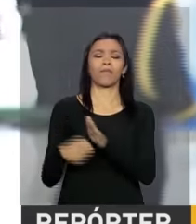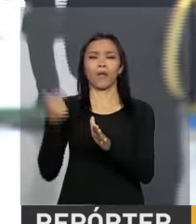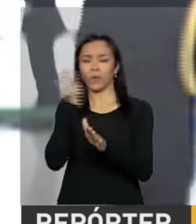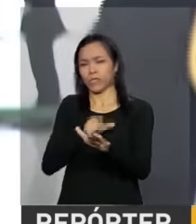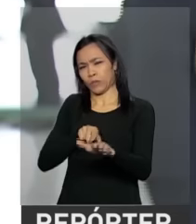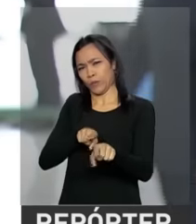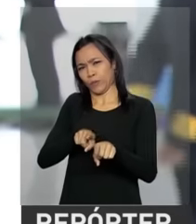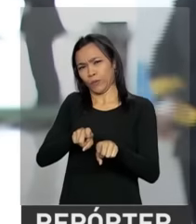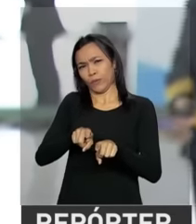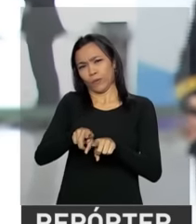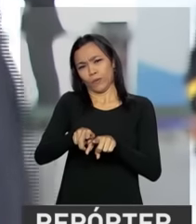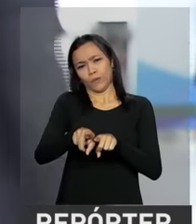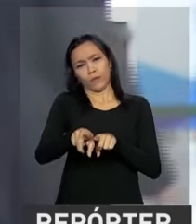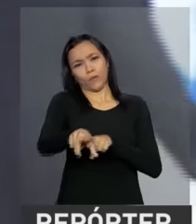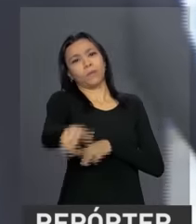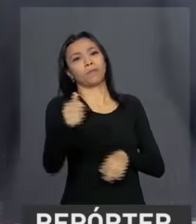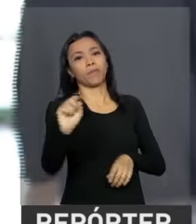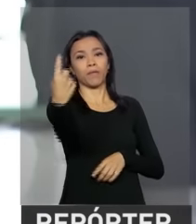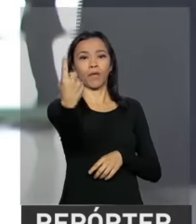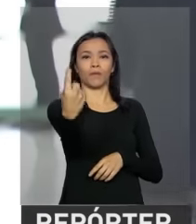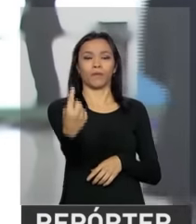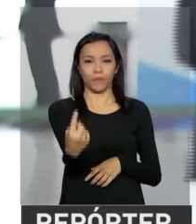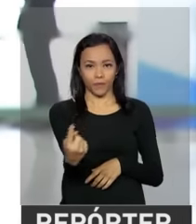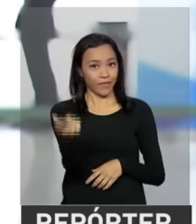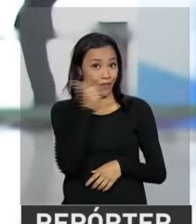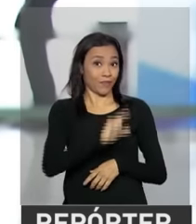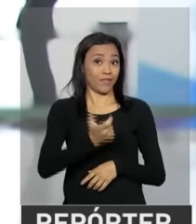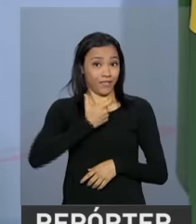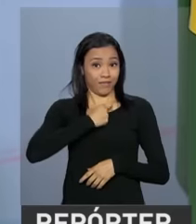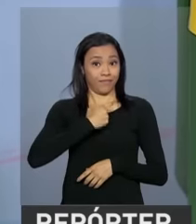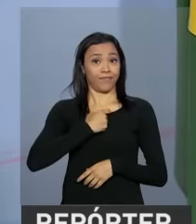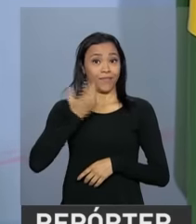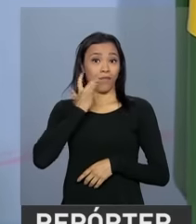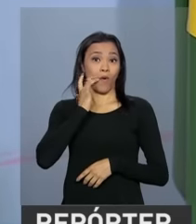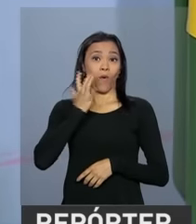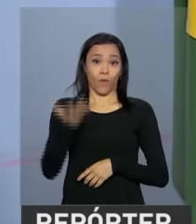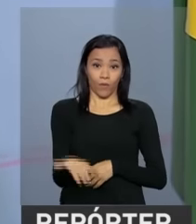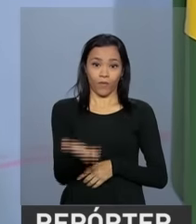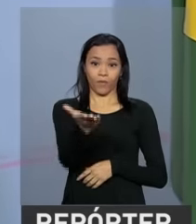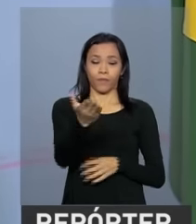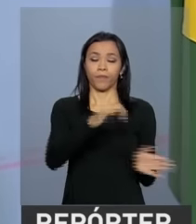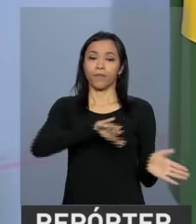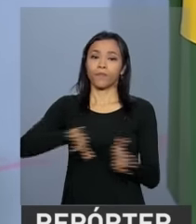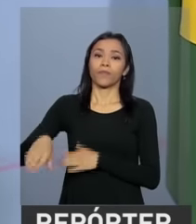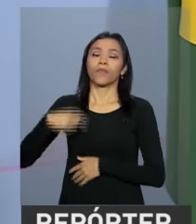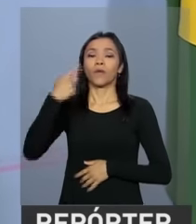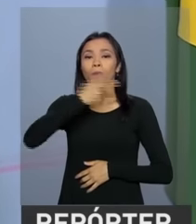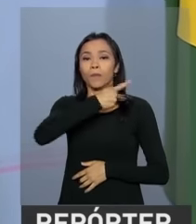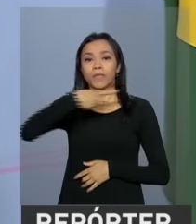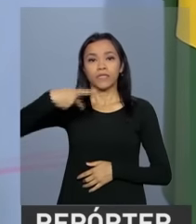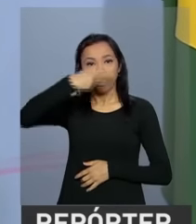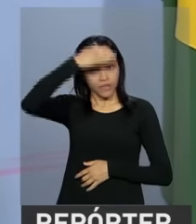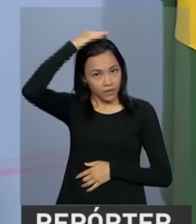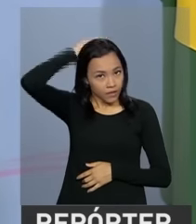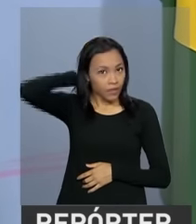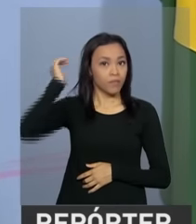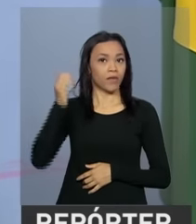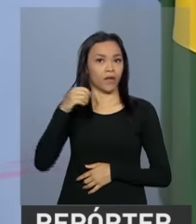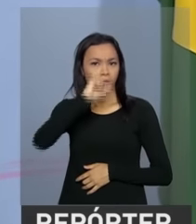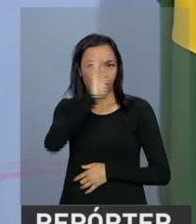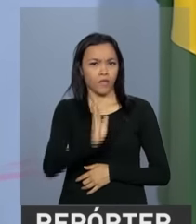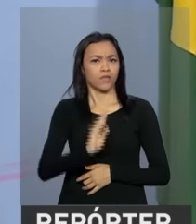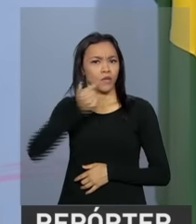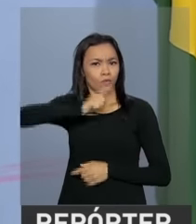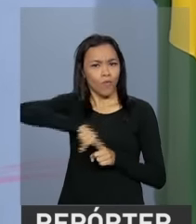aquela linha de chegada em primeiro e quem sabe a medalha de ouro possa vir o presidente em exercício Michel Temer afirmou que o Brasil vai repetir